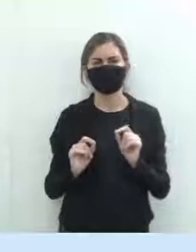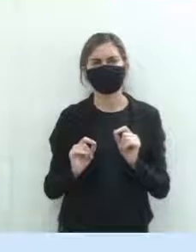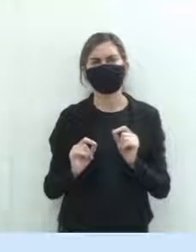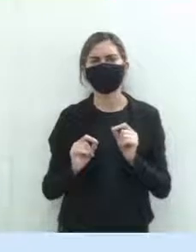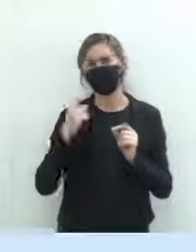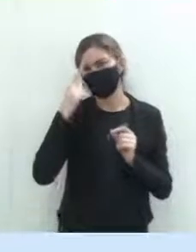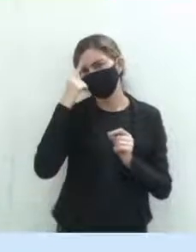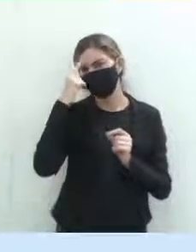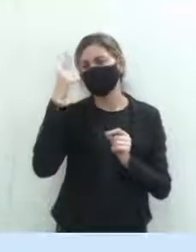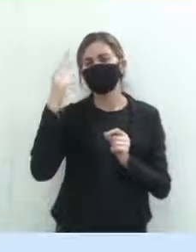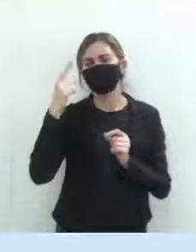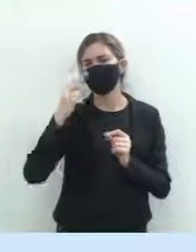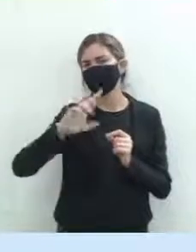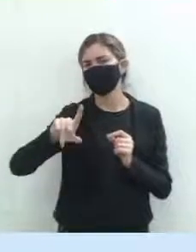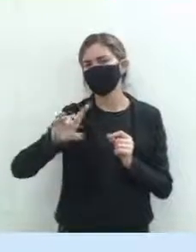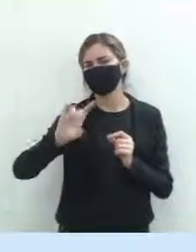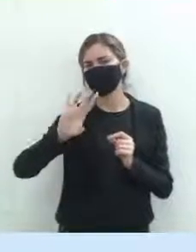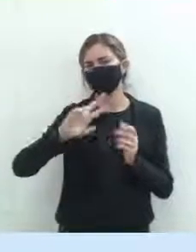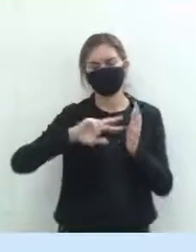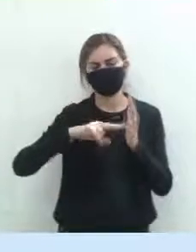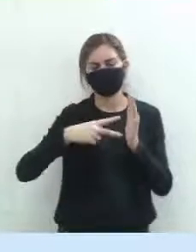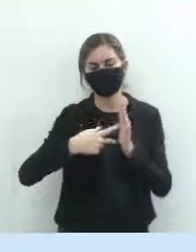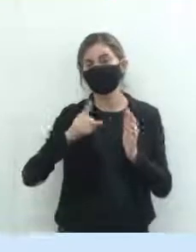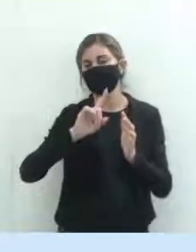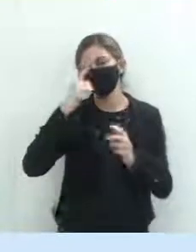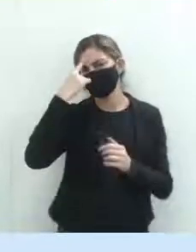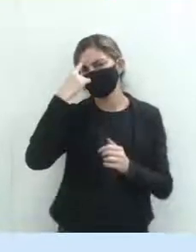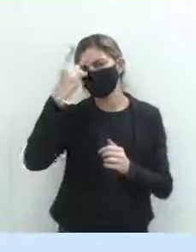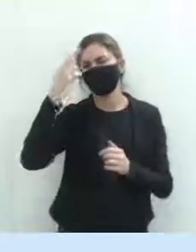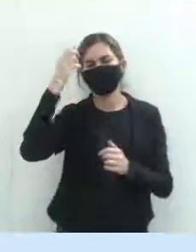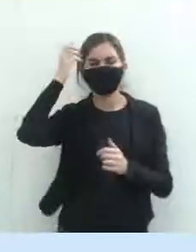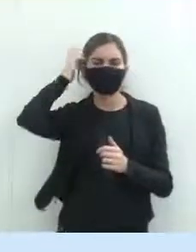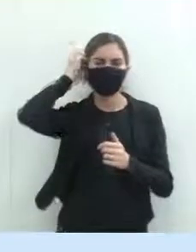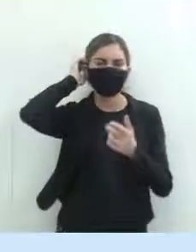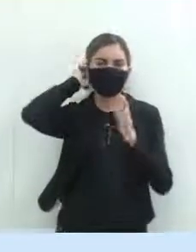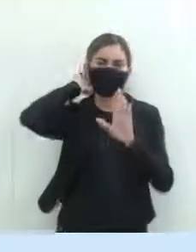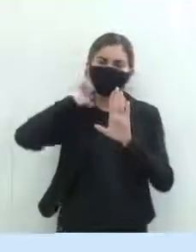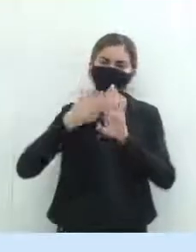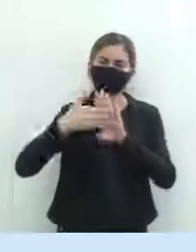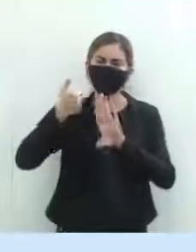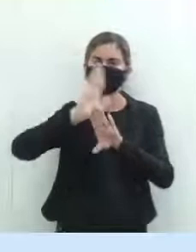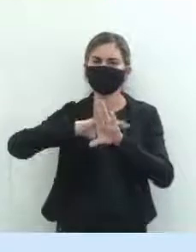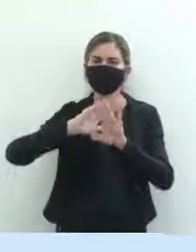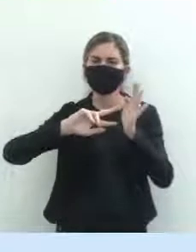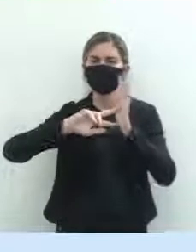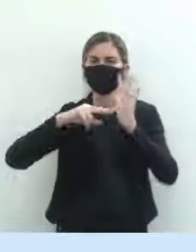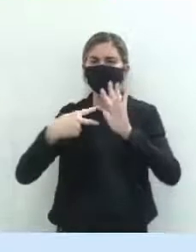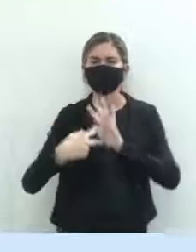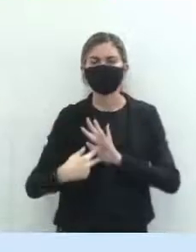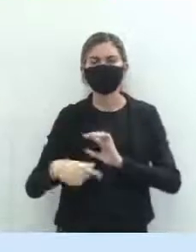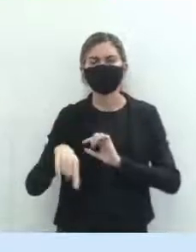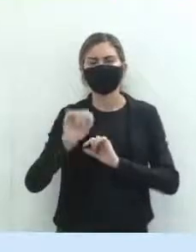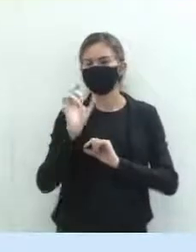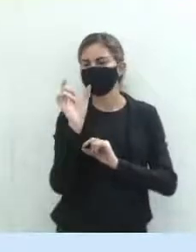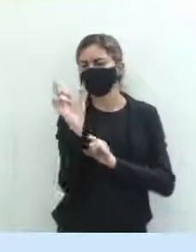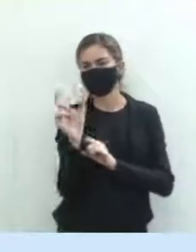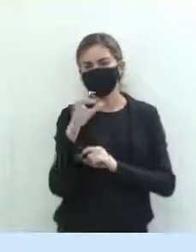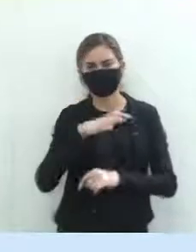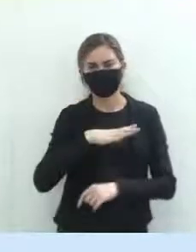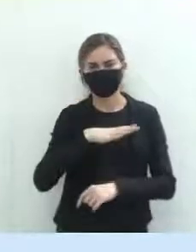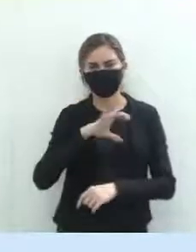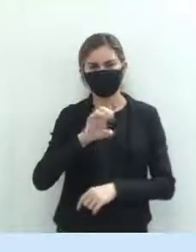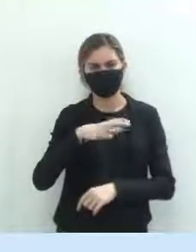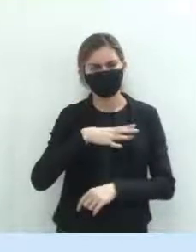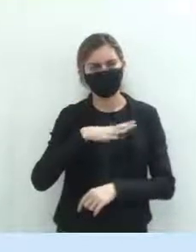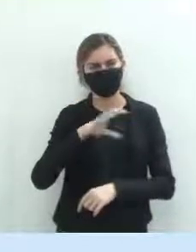a ideia, não só com o significado, mas também com a ideia que está por trás do significado. E a palavra ética, como vocês